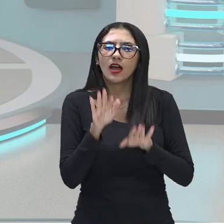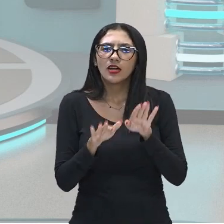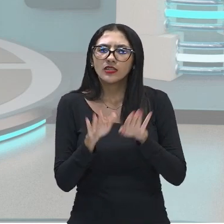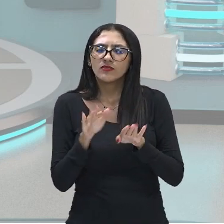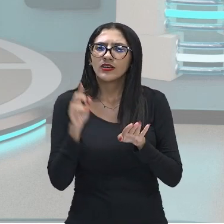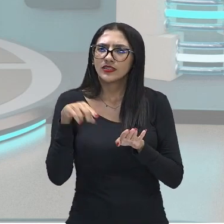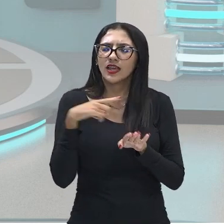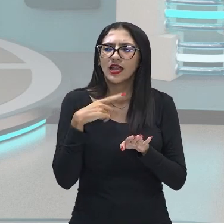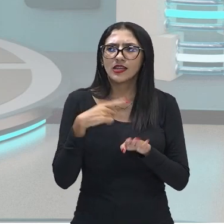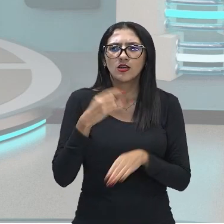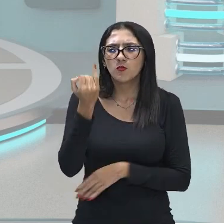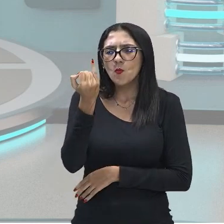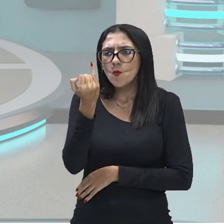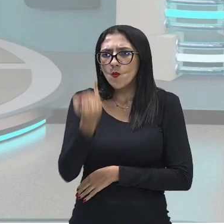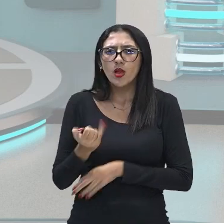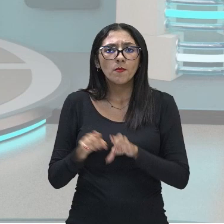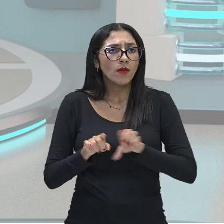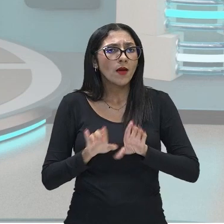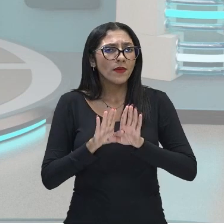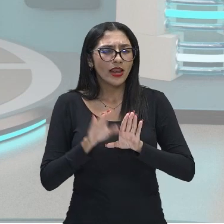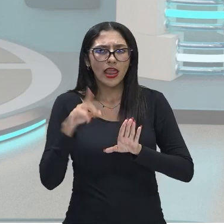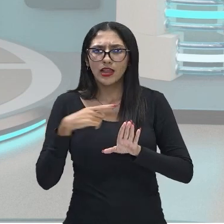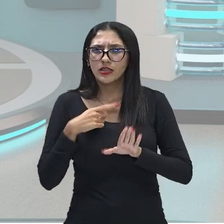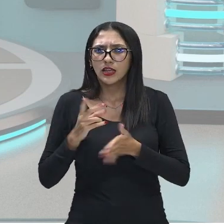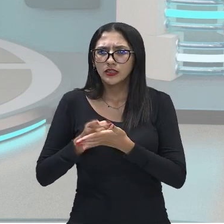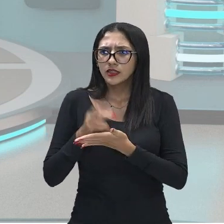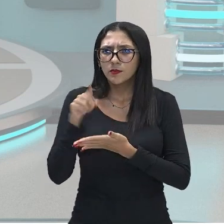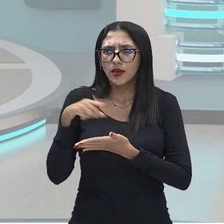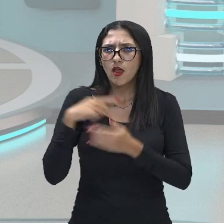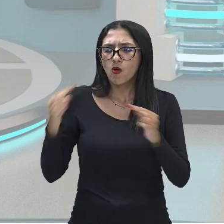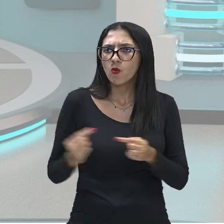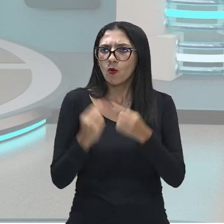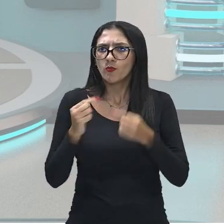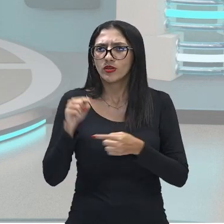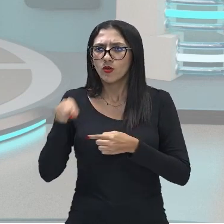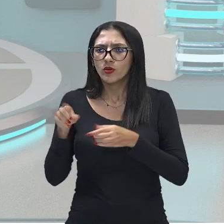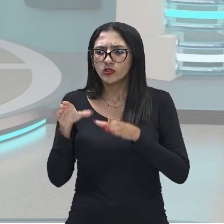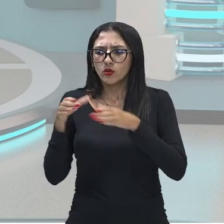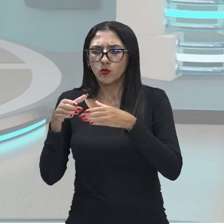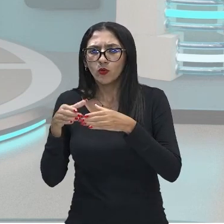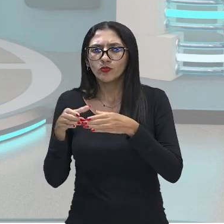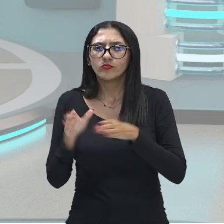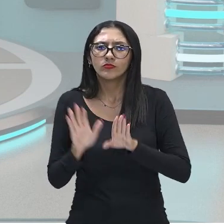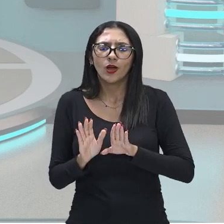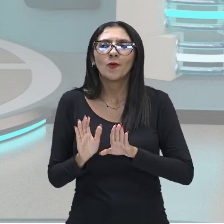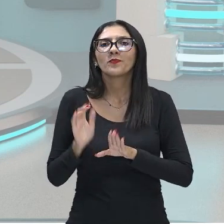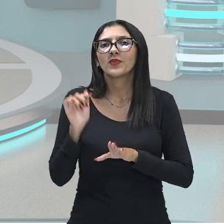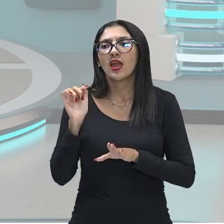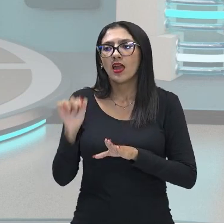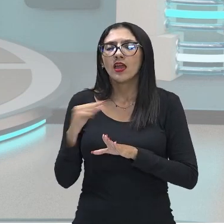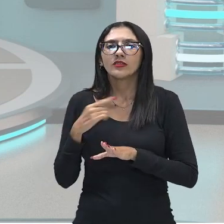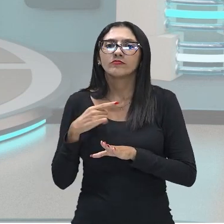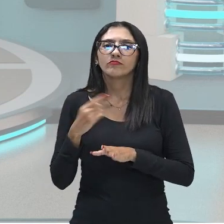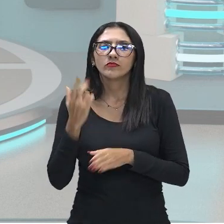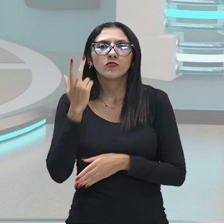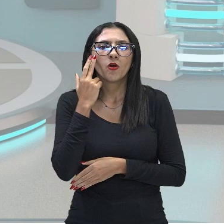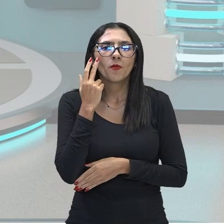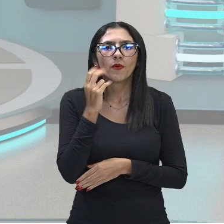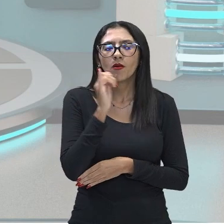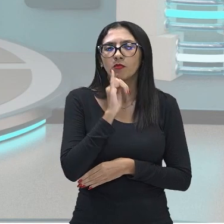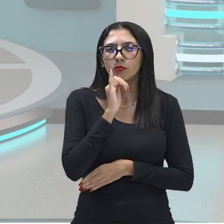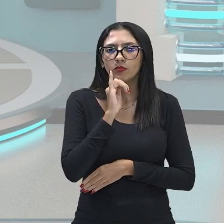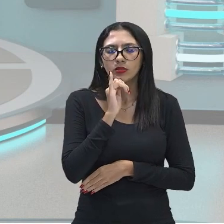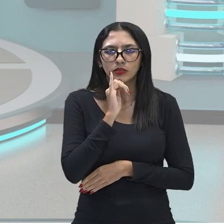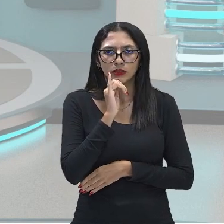magro e tudo mais mas nem sempre ele vai ser ectomorfo essa condição ela é mais comum em em em países como